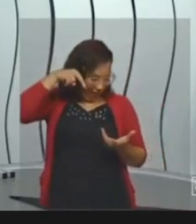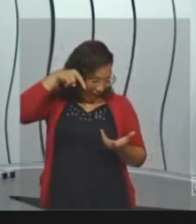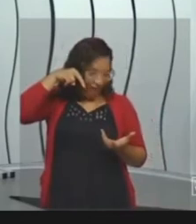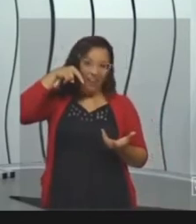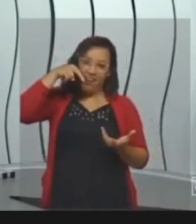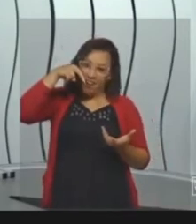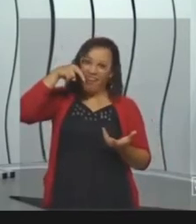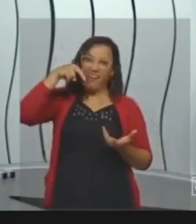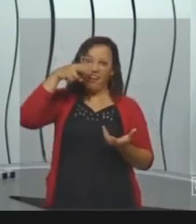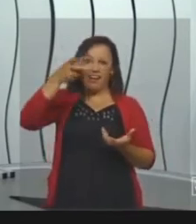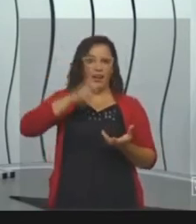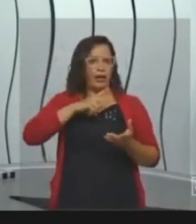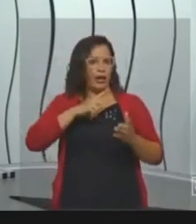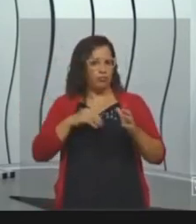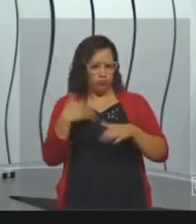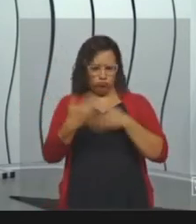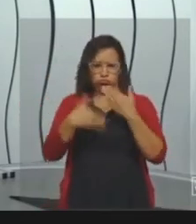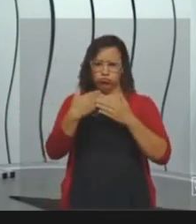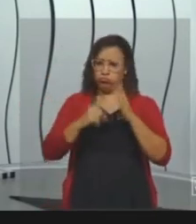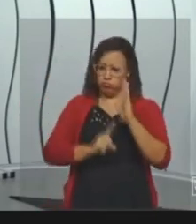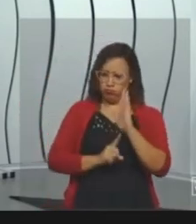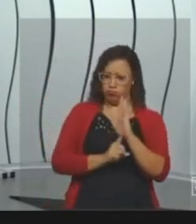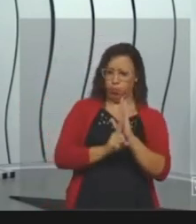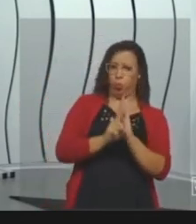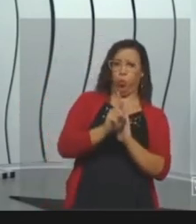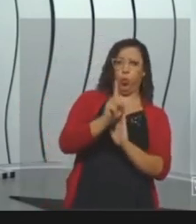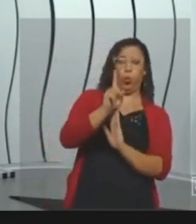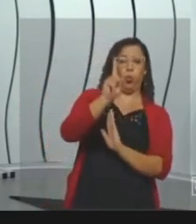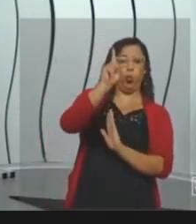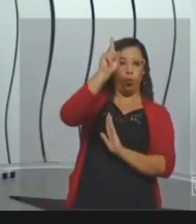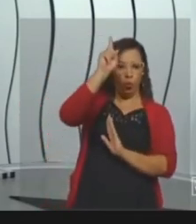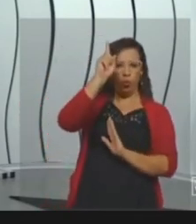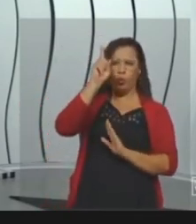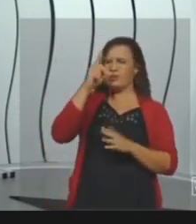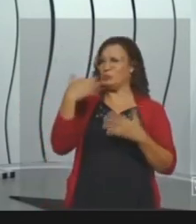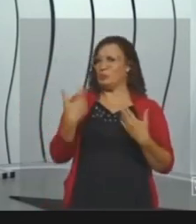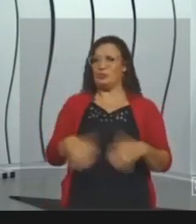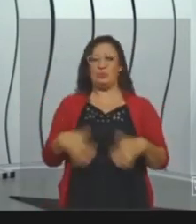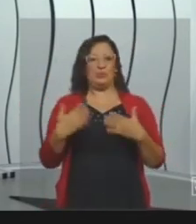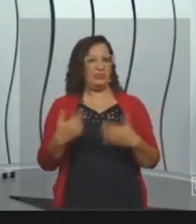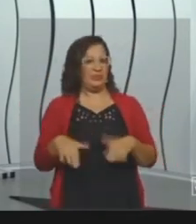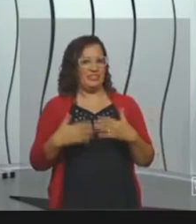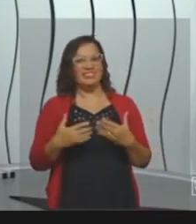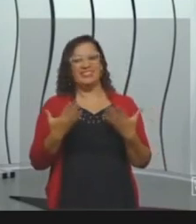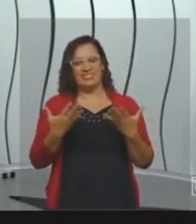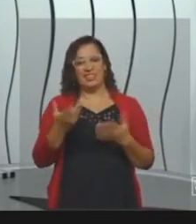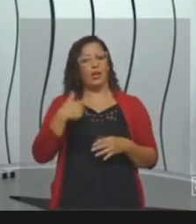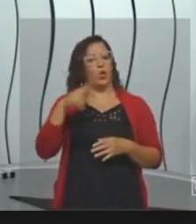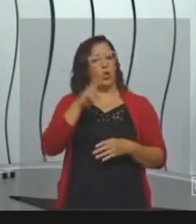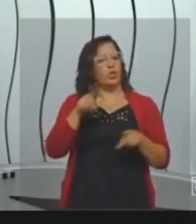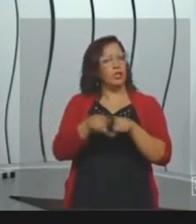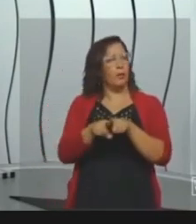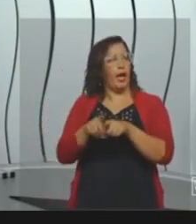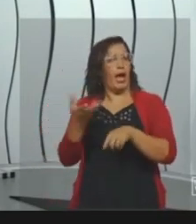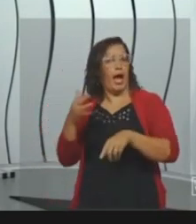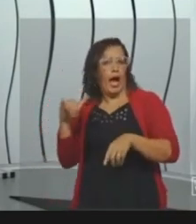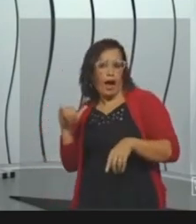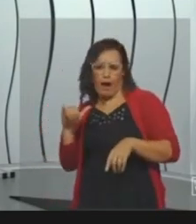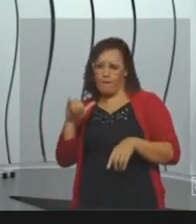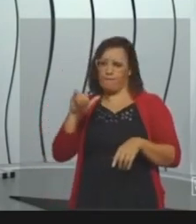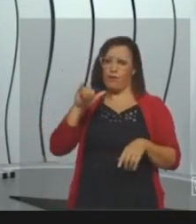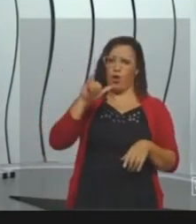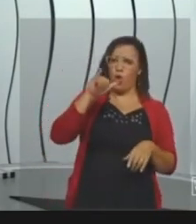próprios foguetes. Isso tudo foi assim uma coisa espetacular, além do uso de aviões, né,